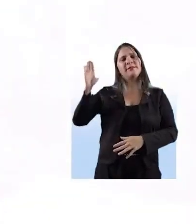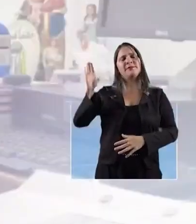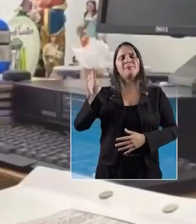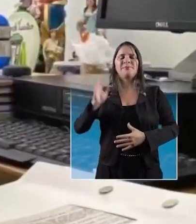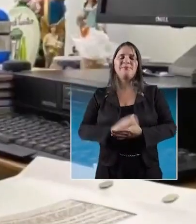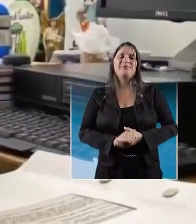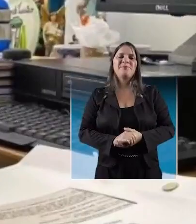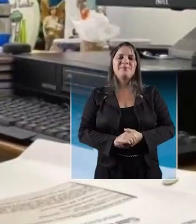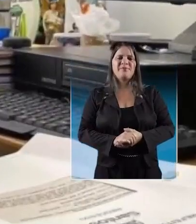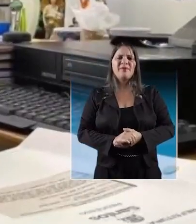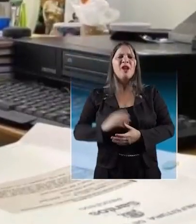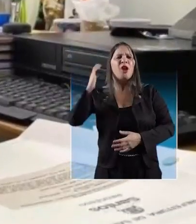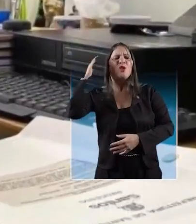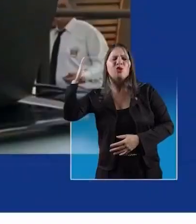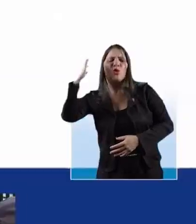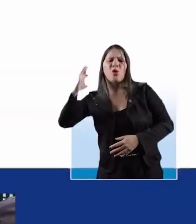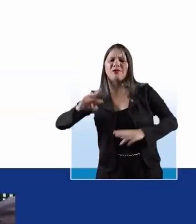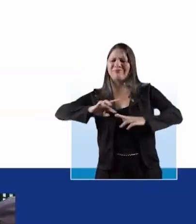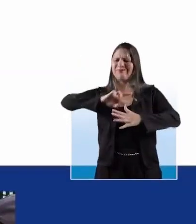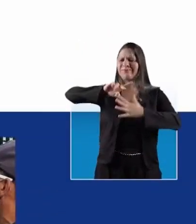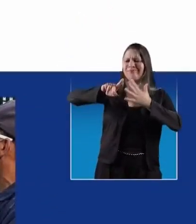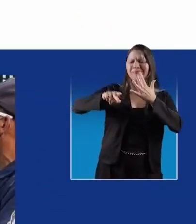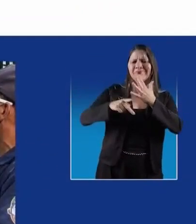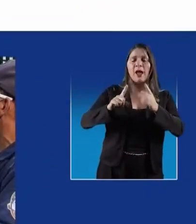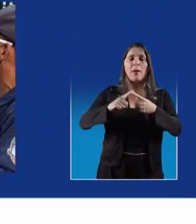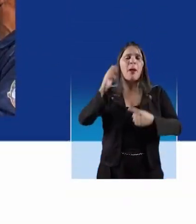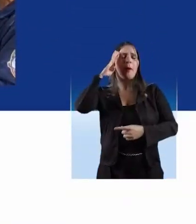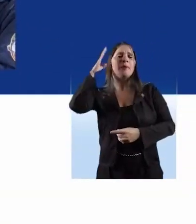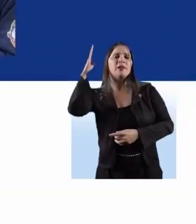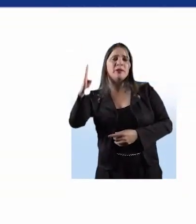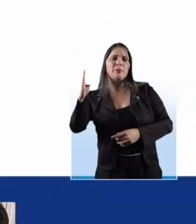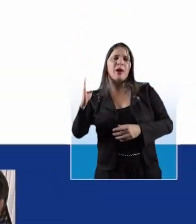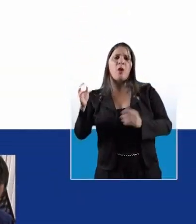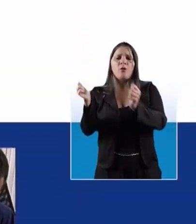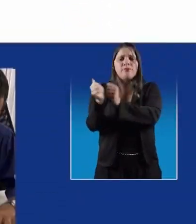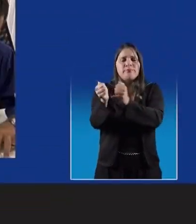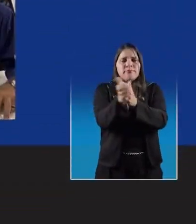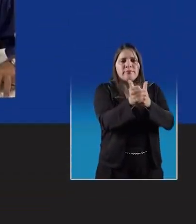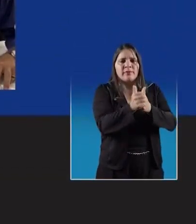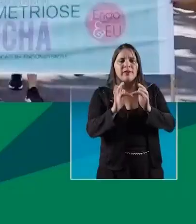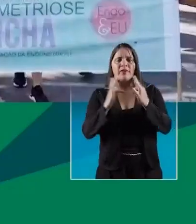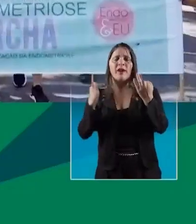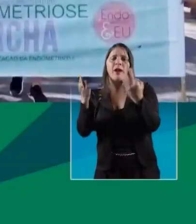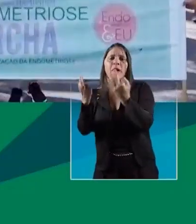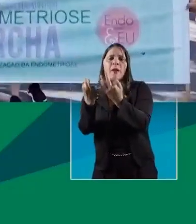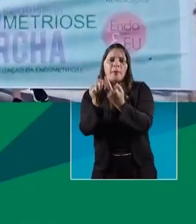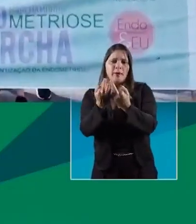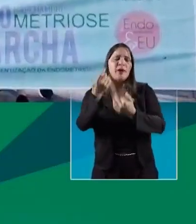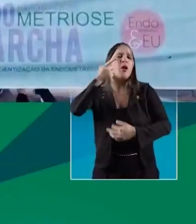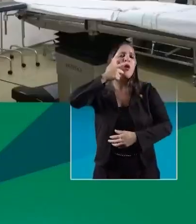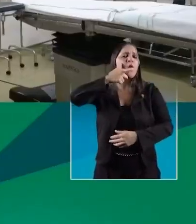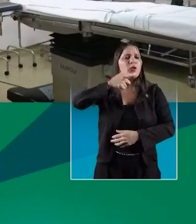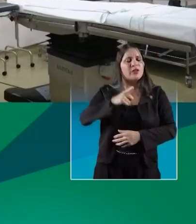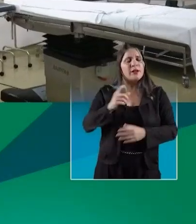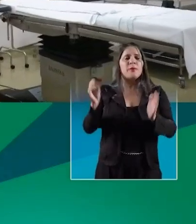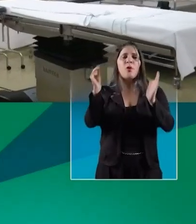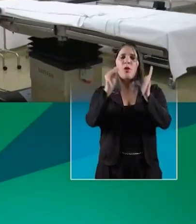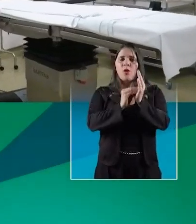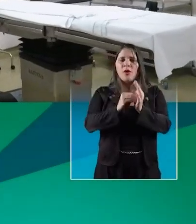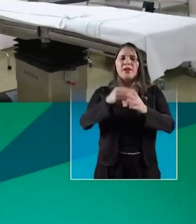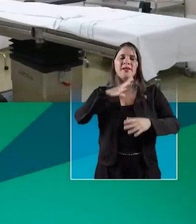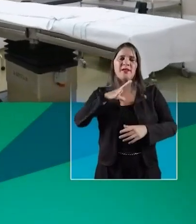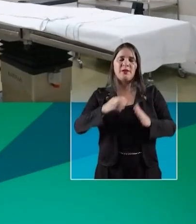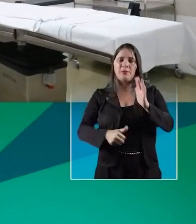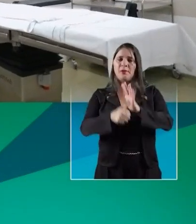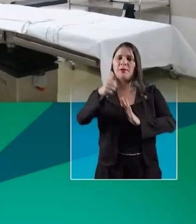vereança. Foram muitos sonhos, mas os principais foram ao lado de muitas famílias e conseguimos instalar na